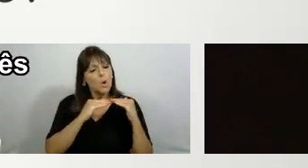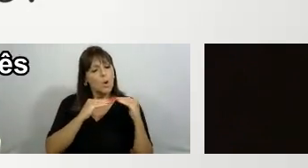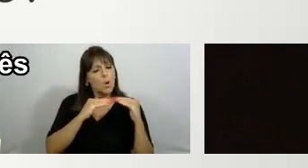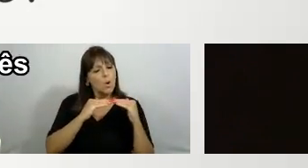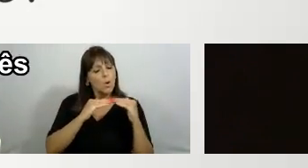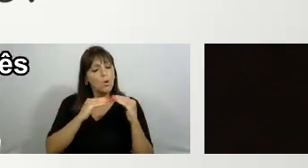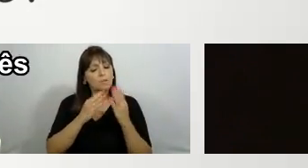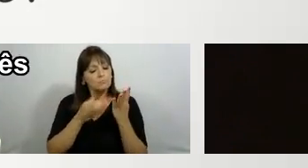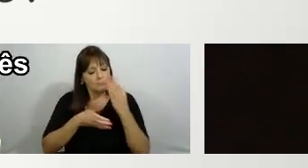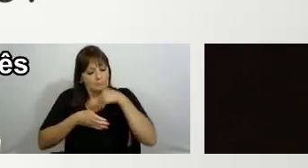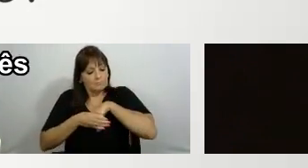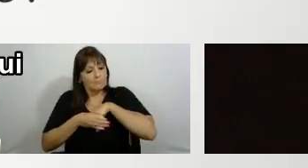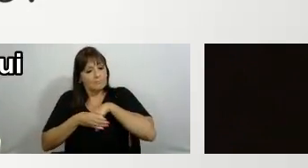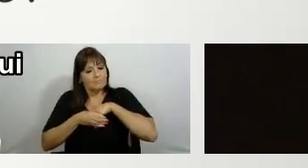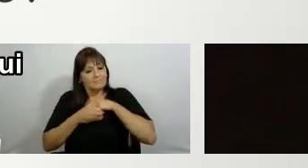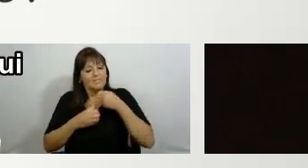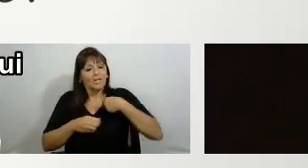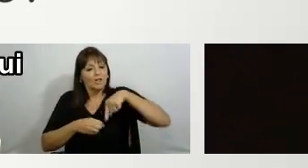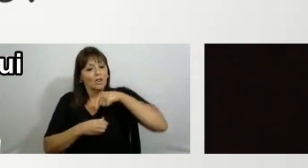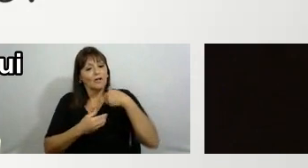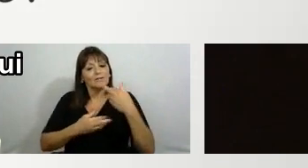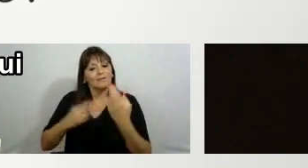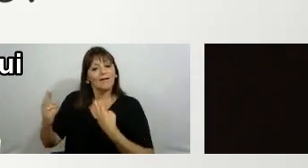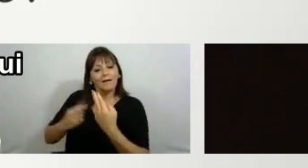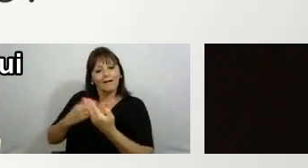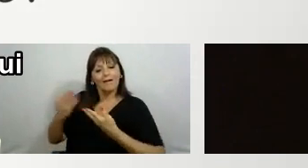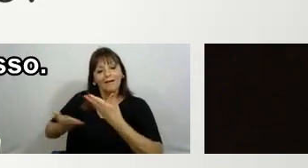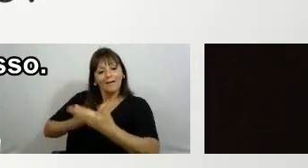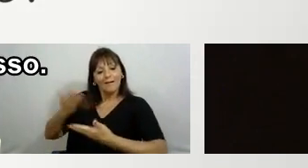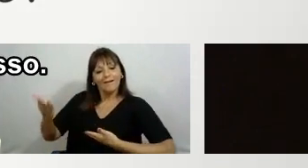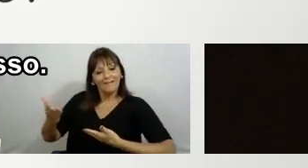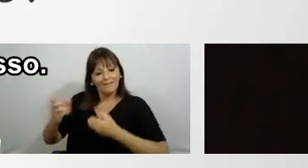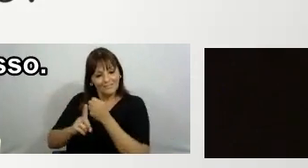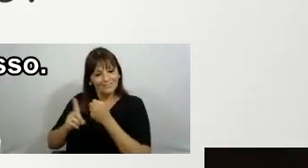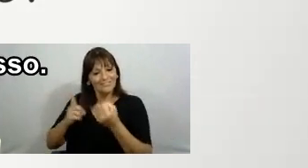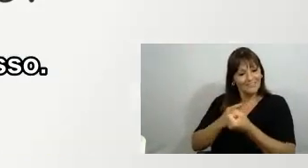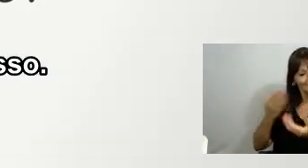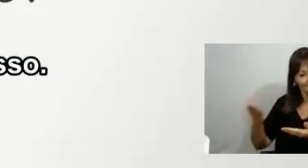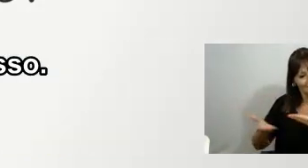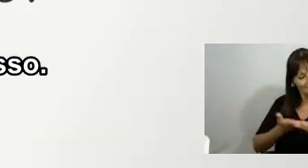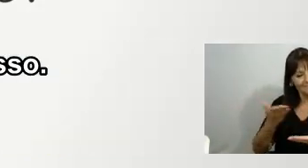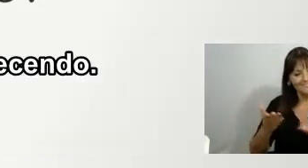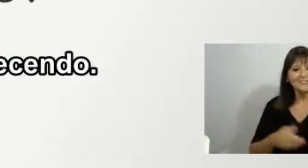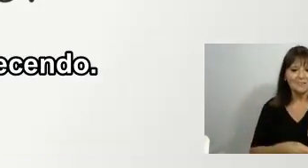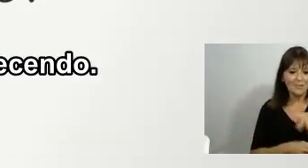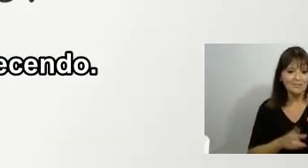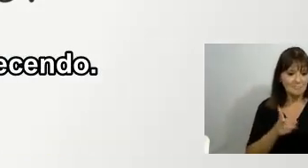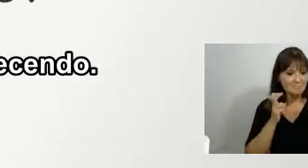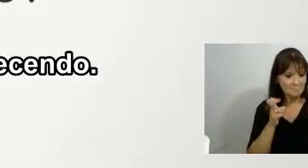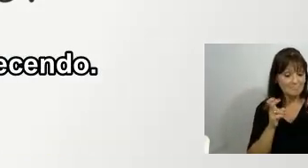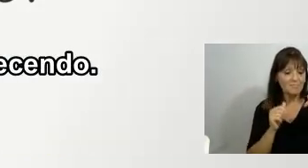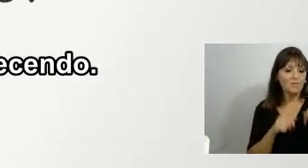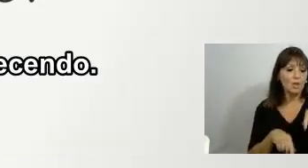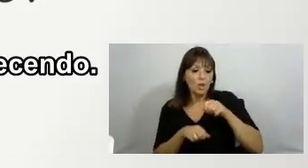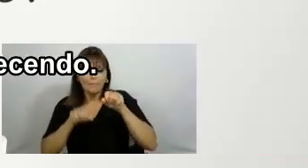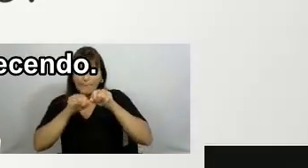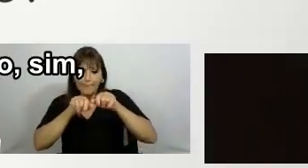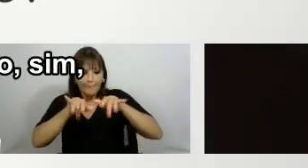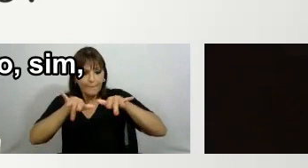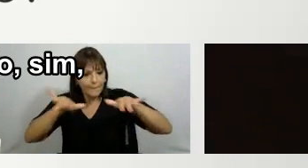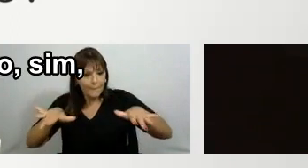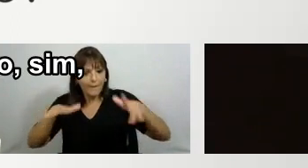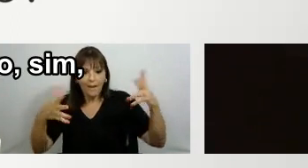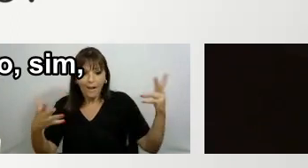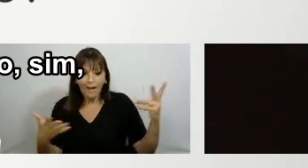e a gente socializa. E vocês viram nesse rolê todo aqui que a gente está fazendo isso. Está reverberando, está acontecendo. Então,